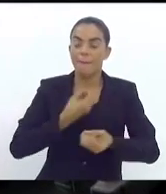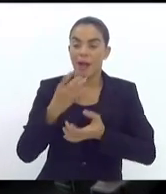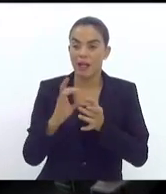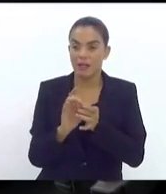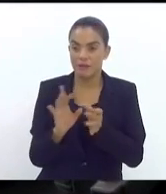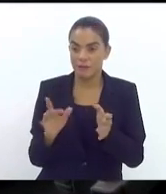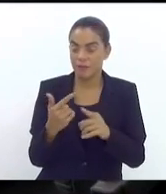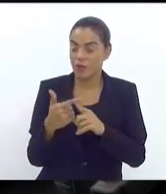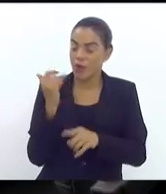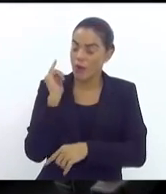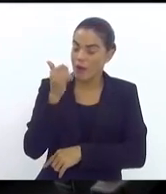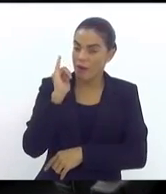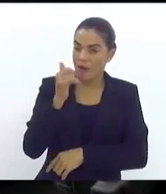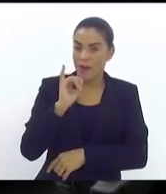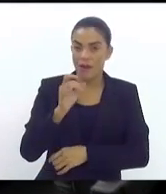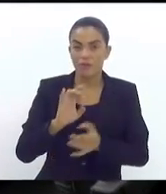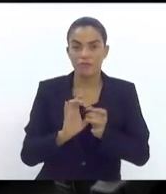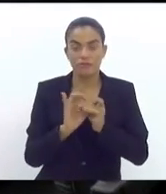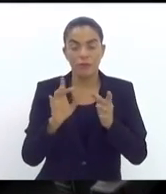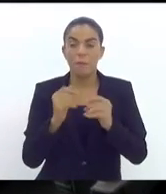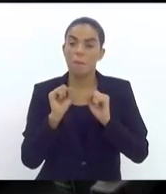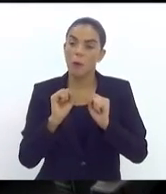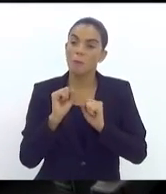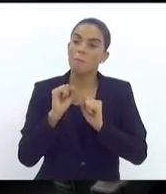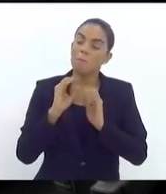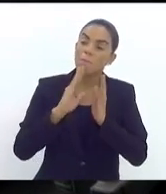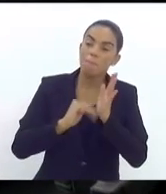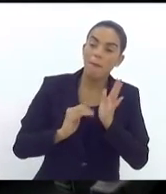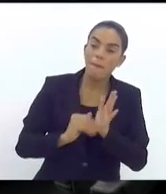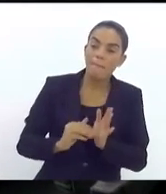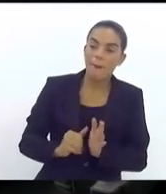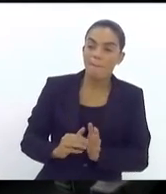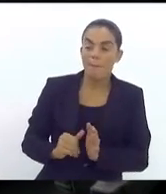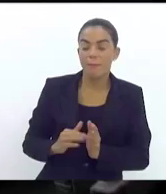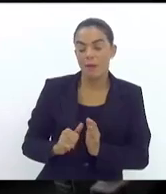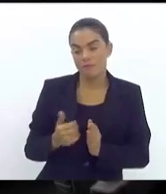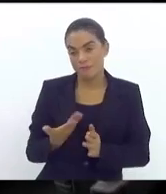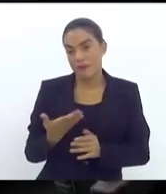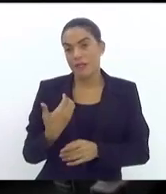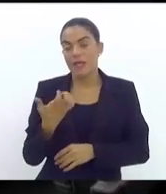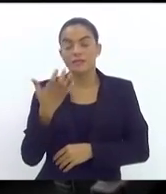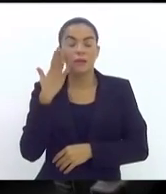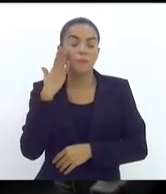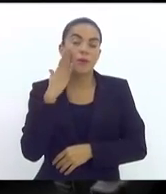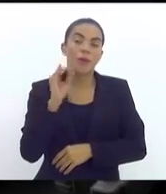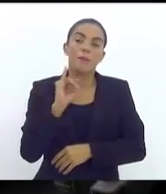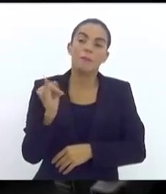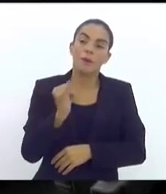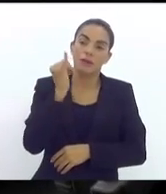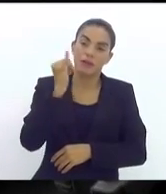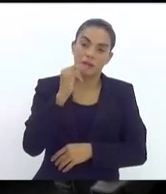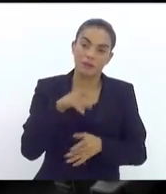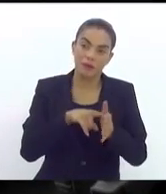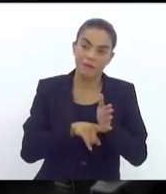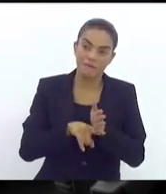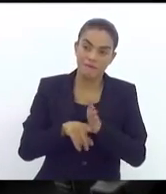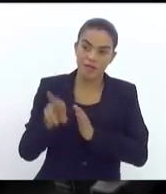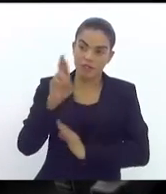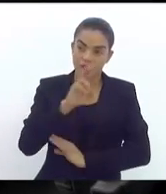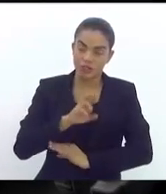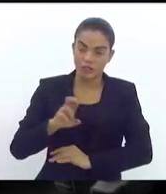porque o relato livre pode ser pecar pela omissão, por não saber o que importa para a investigação, sempre pelas perguntas